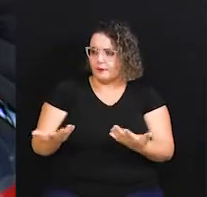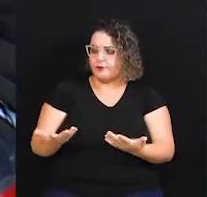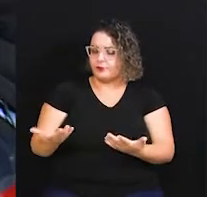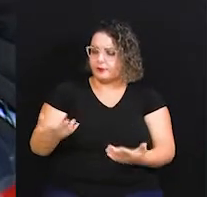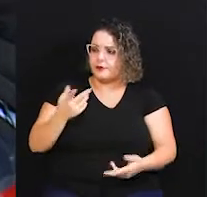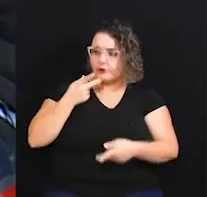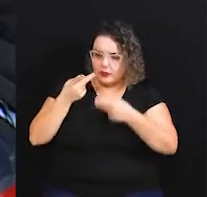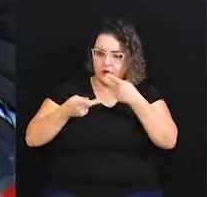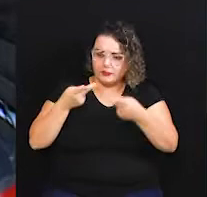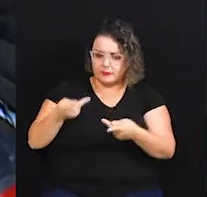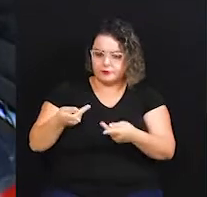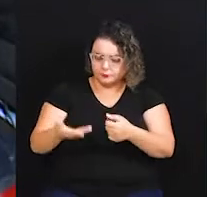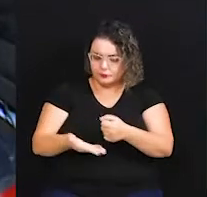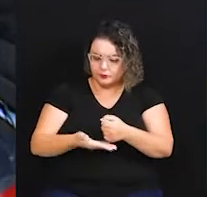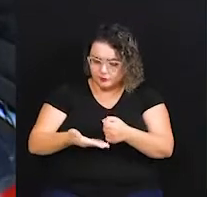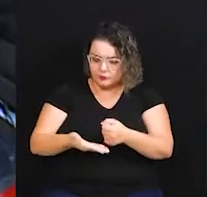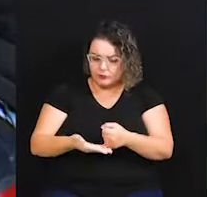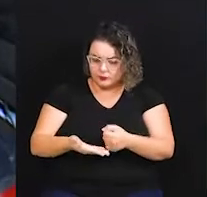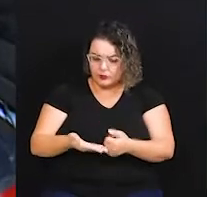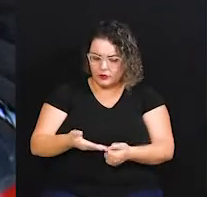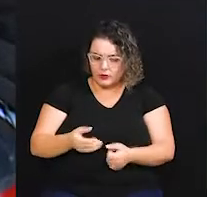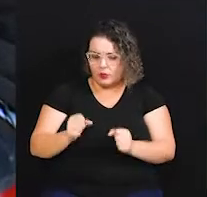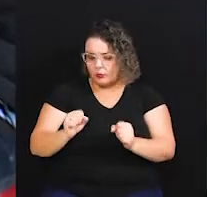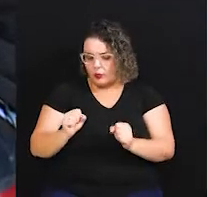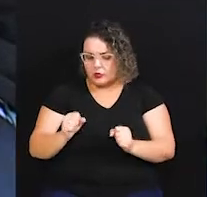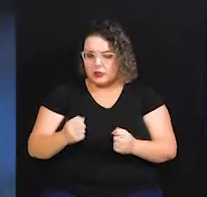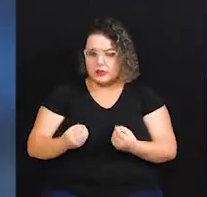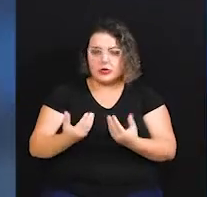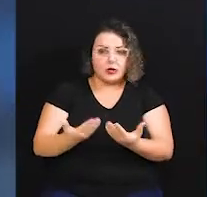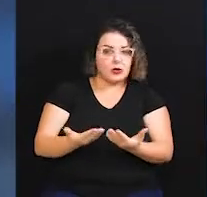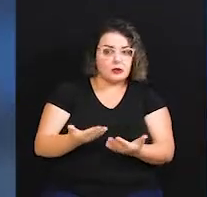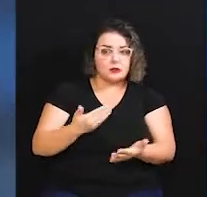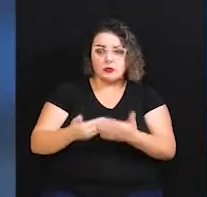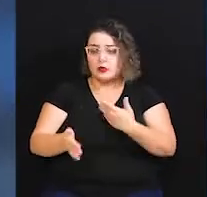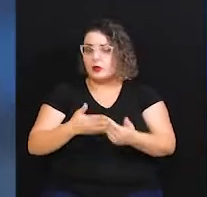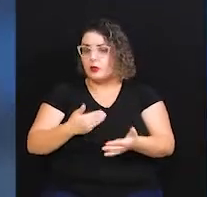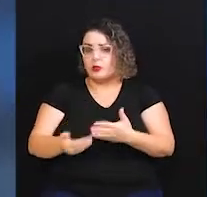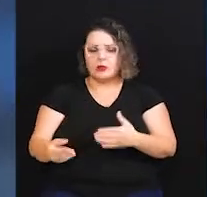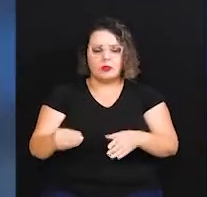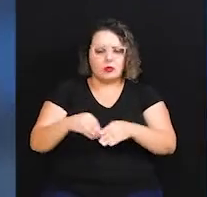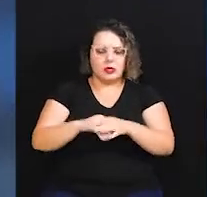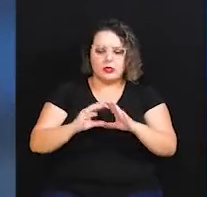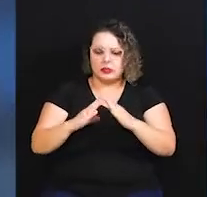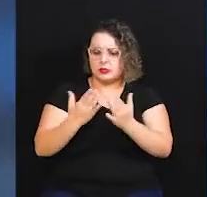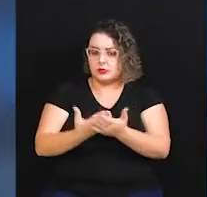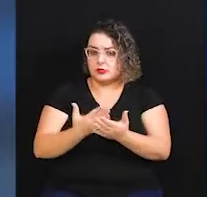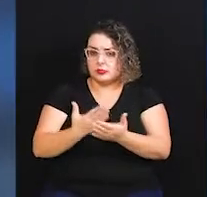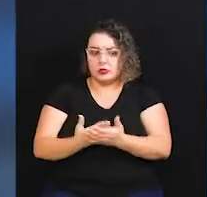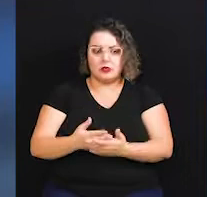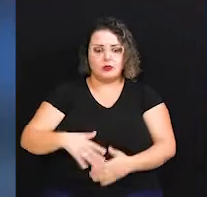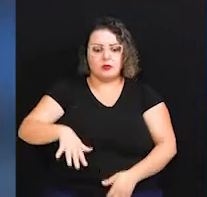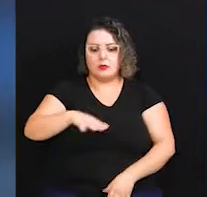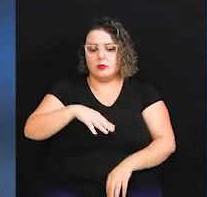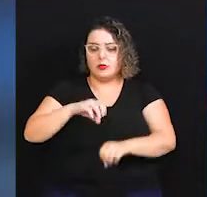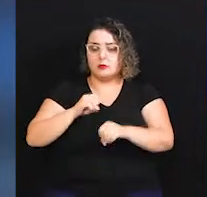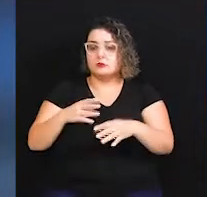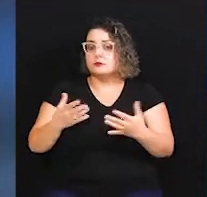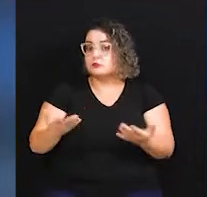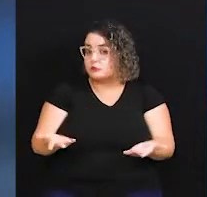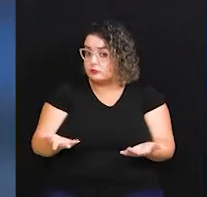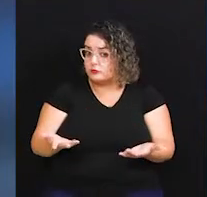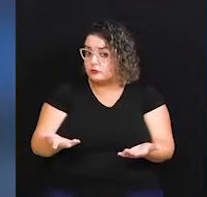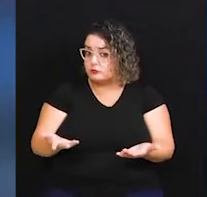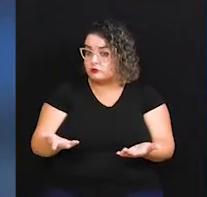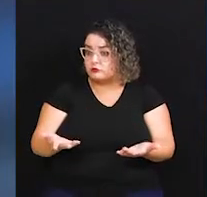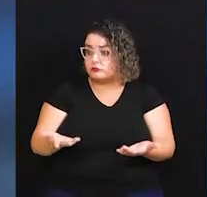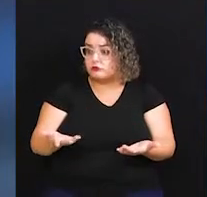como você está falando, realmente é o básico, era o que poderia ser ofertado em qualquer escola, qualquer ambiente educacional,